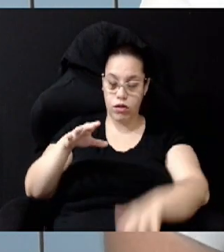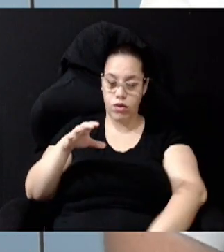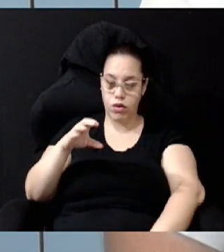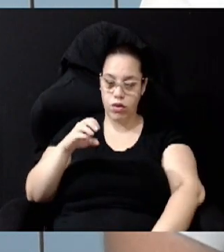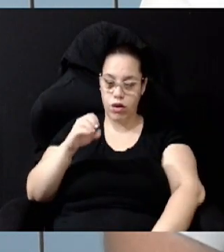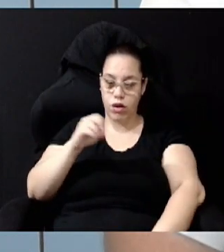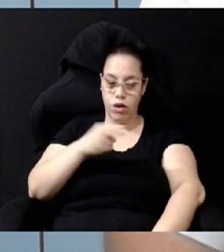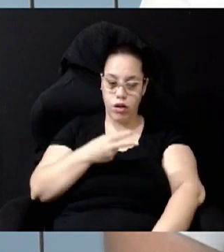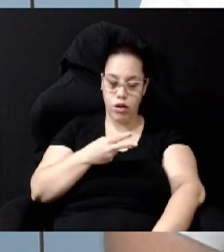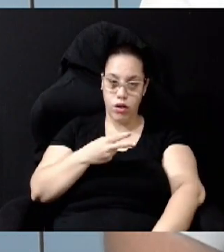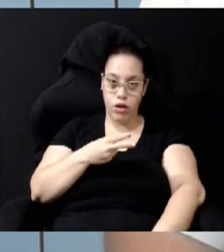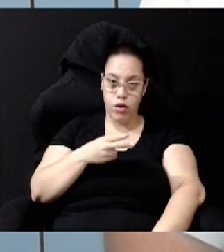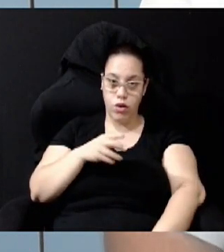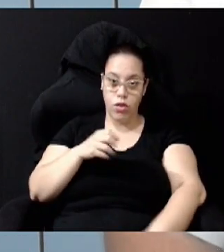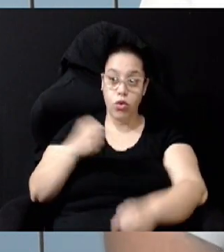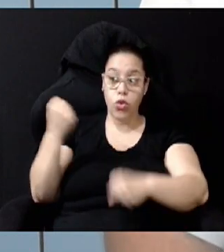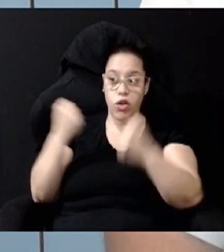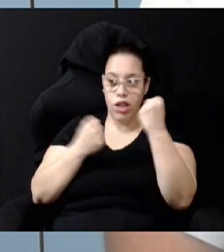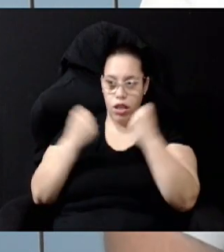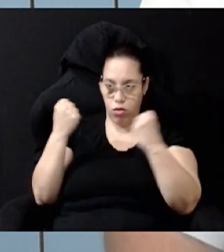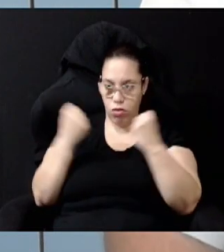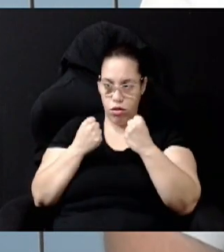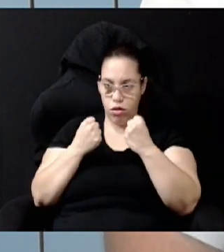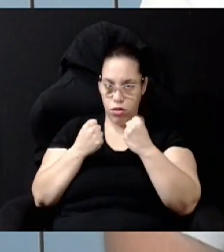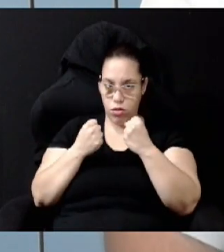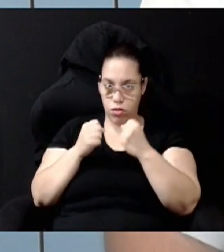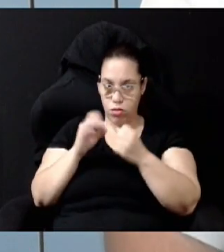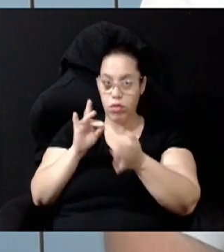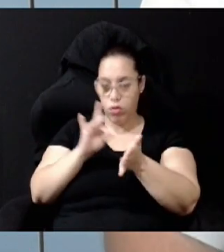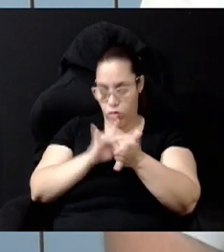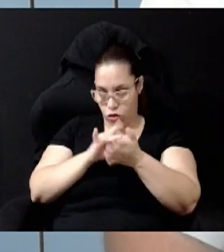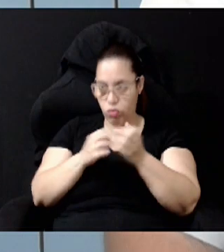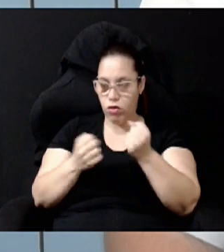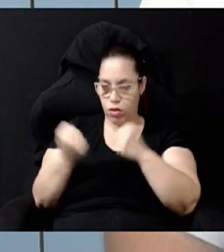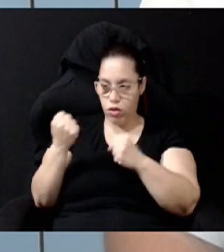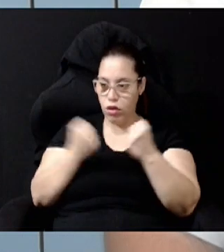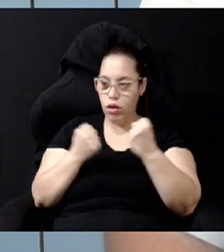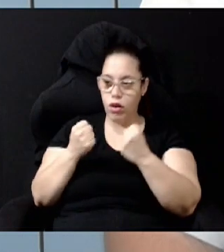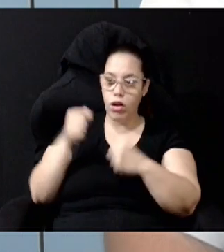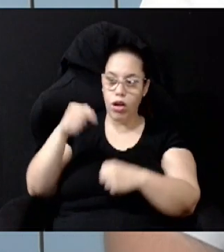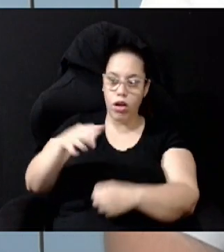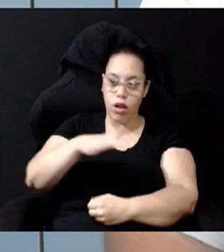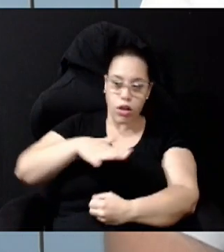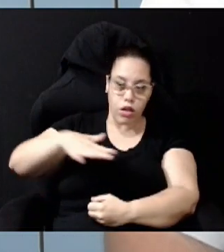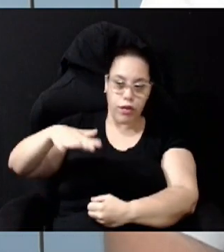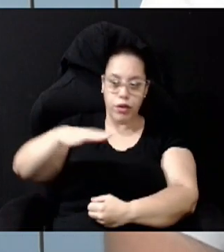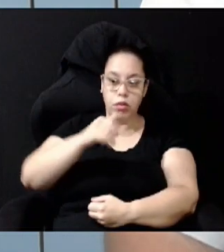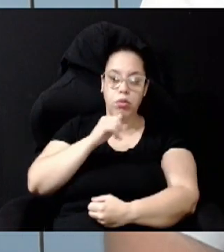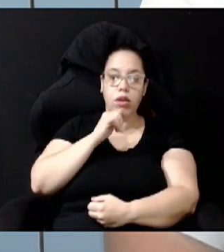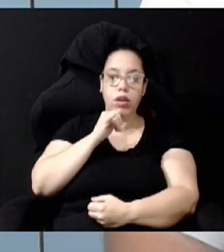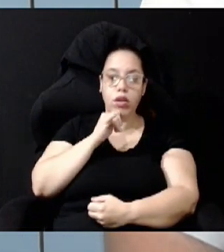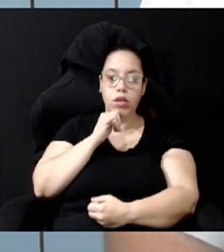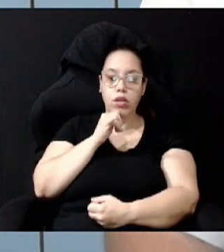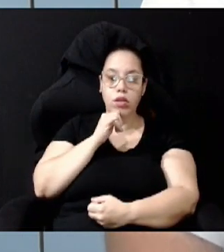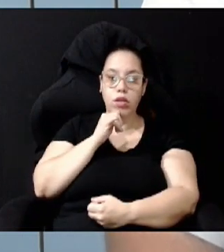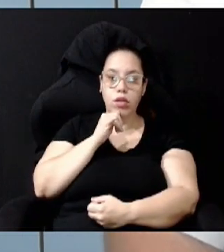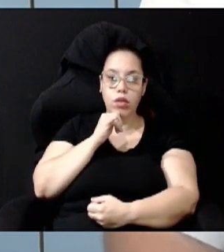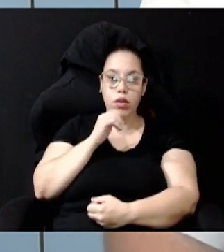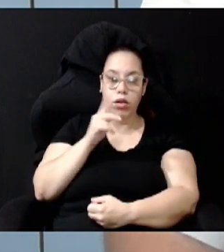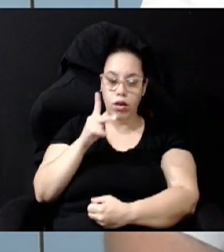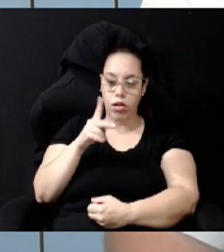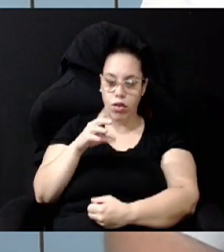os veículos. De fato, são os veículos. Agora, aqui na nossa região, por exemplo, o polo petroquímico